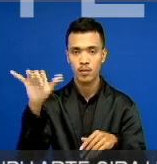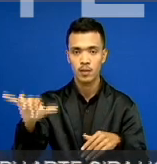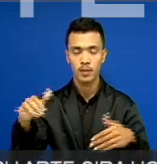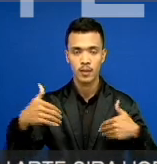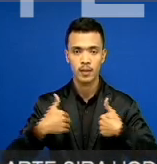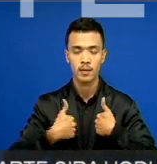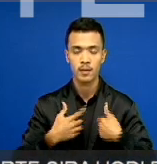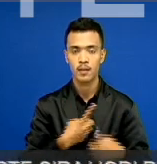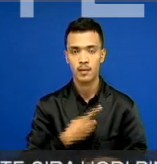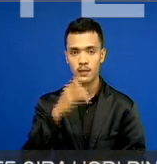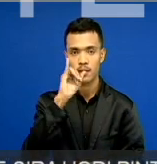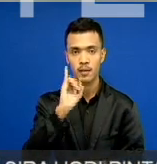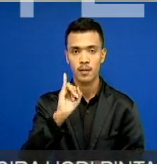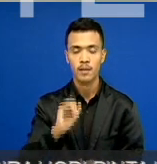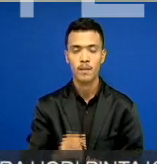dele.